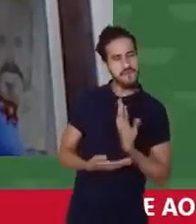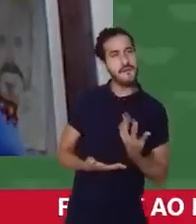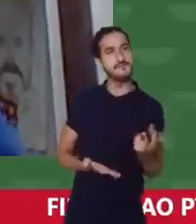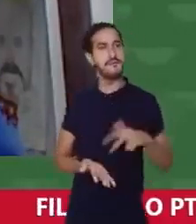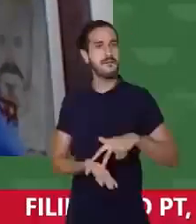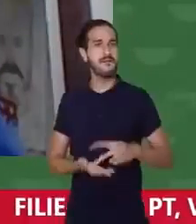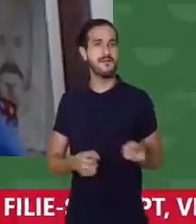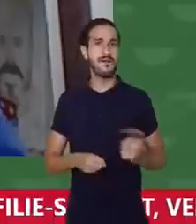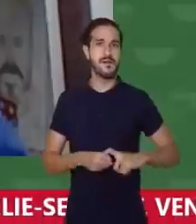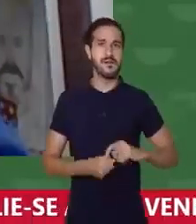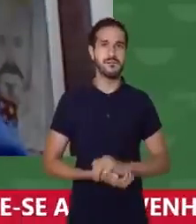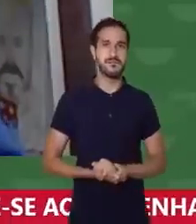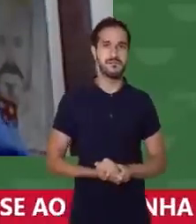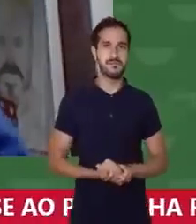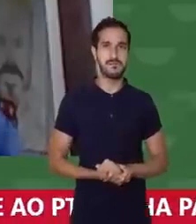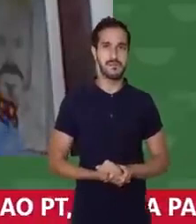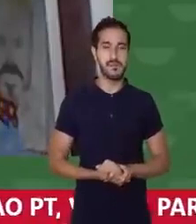voltaremos.